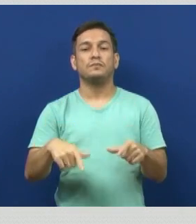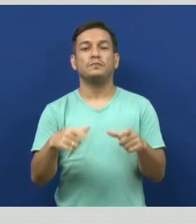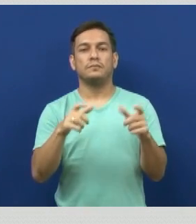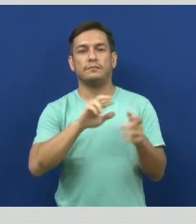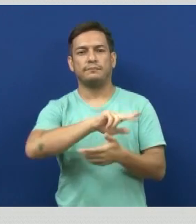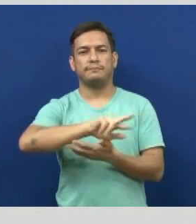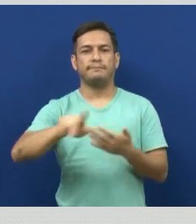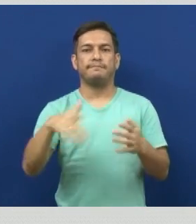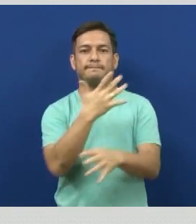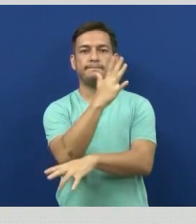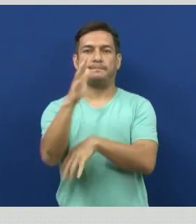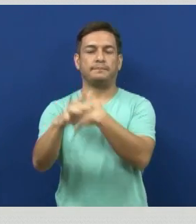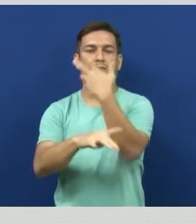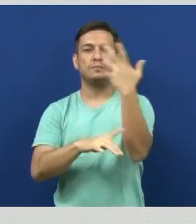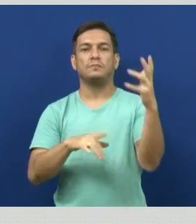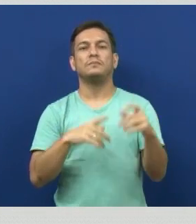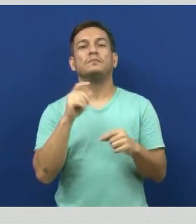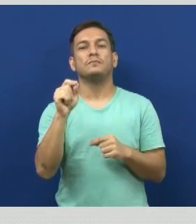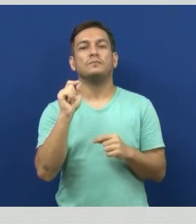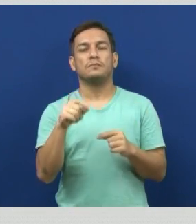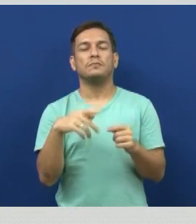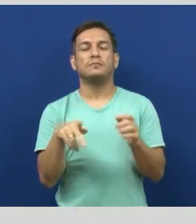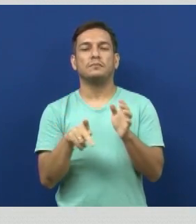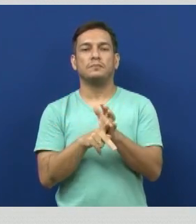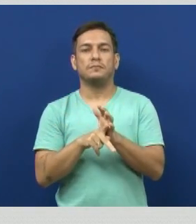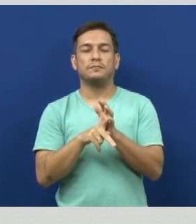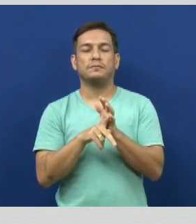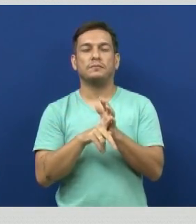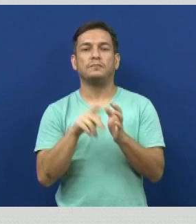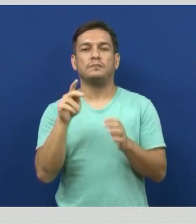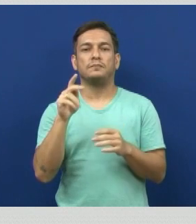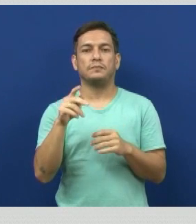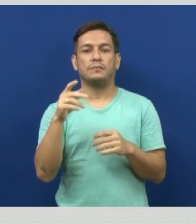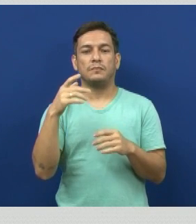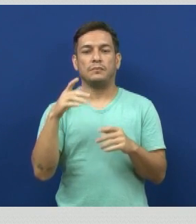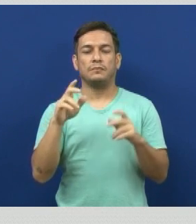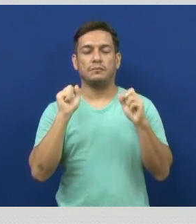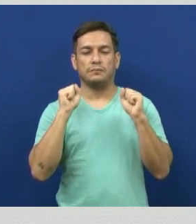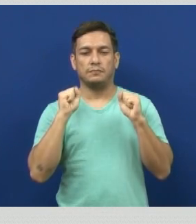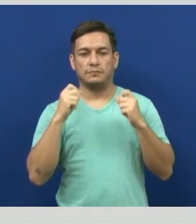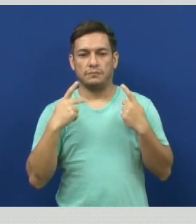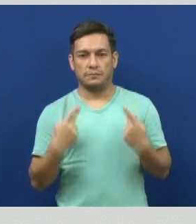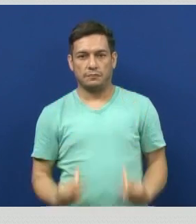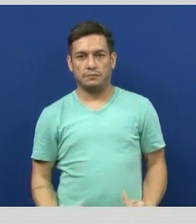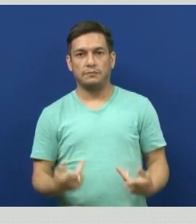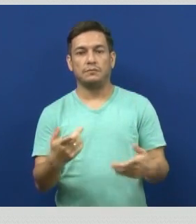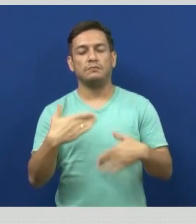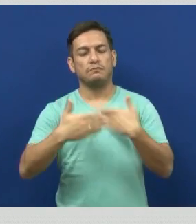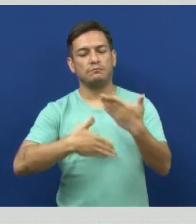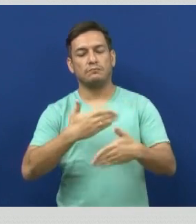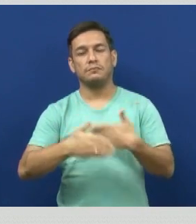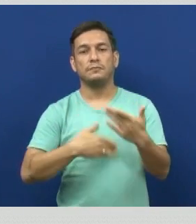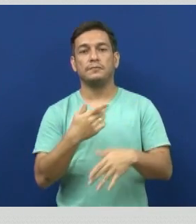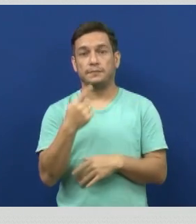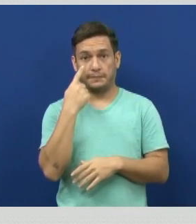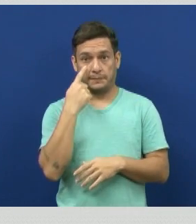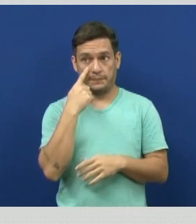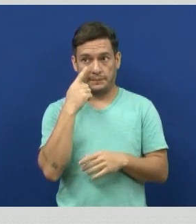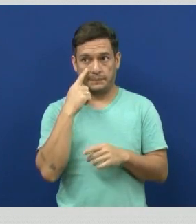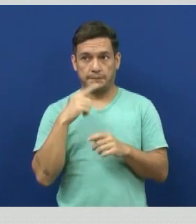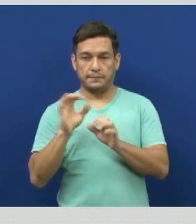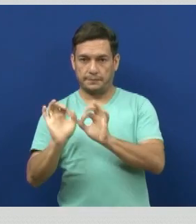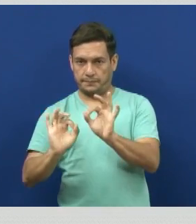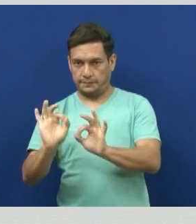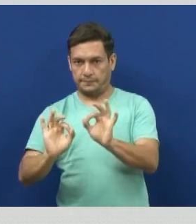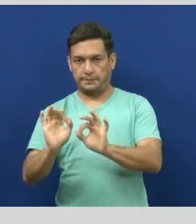paisagens resultantes dos fenômenos naturais e da ação humana ao longo do tempo. Observe o esquema ao lado.